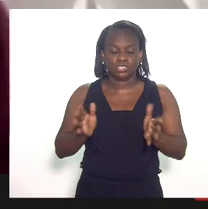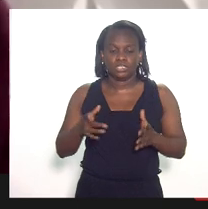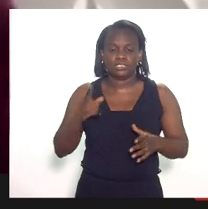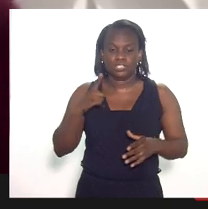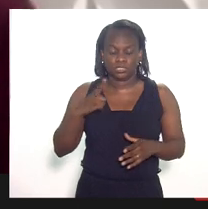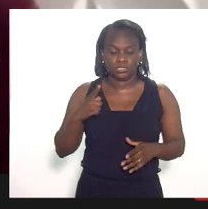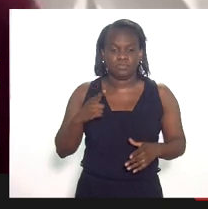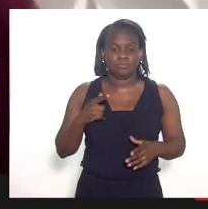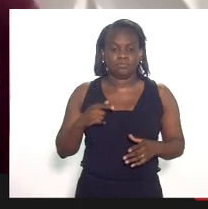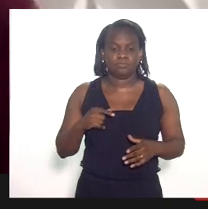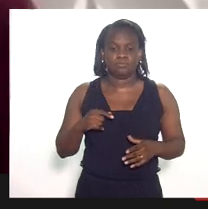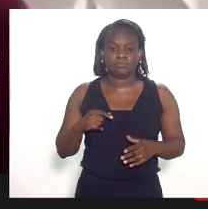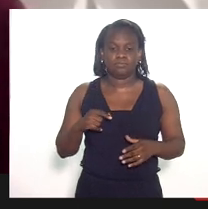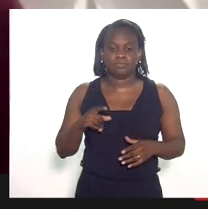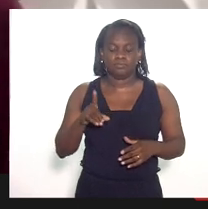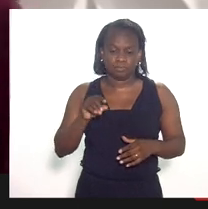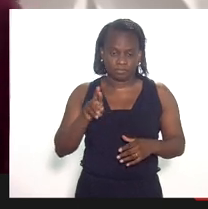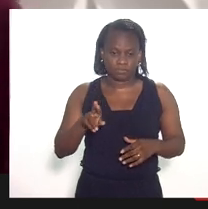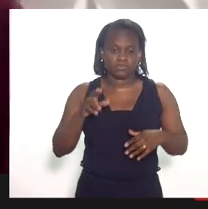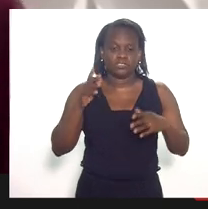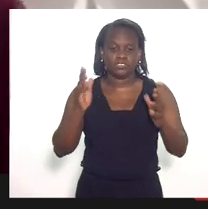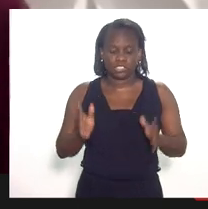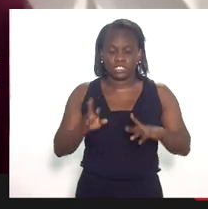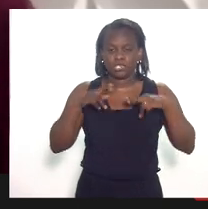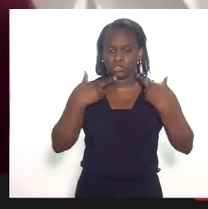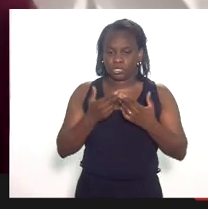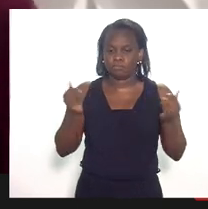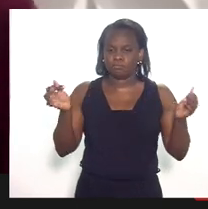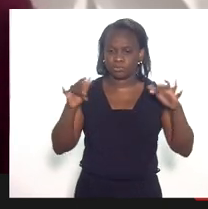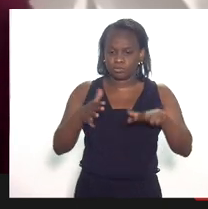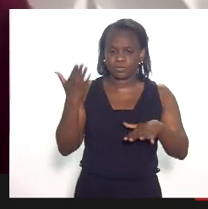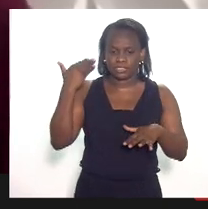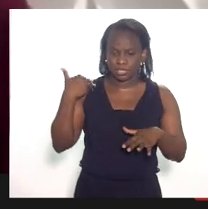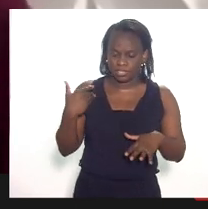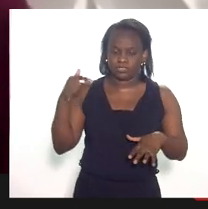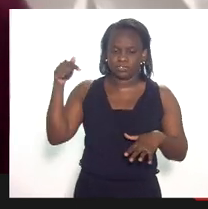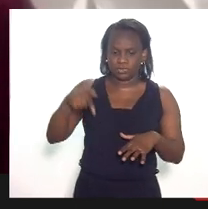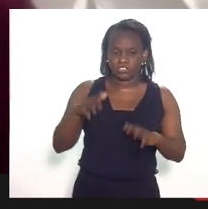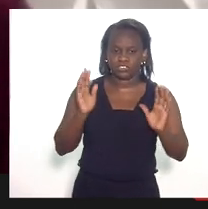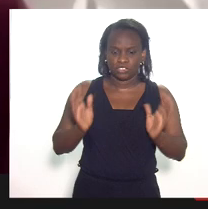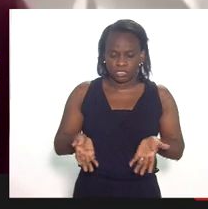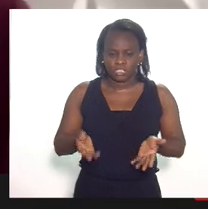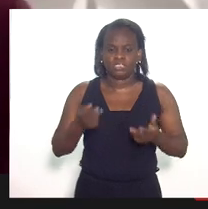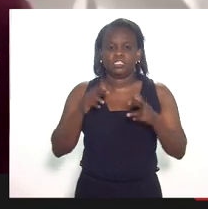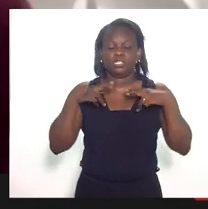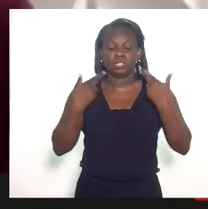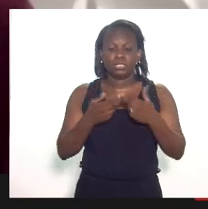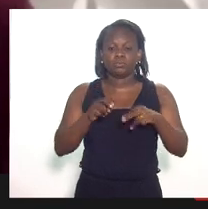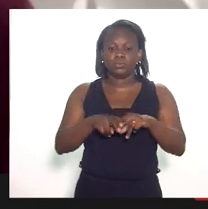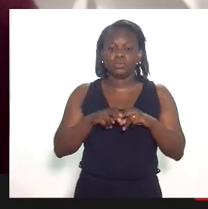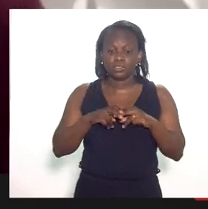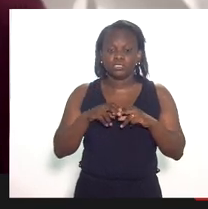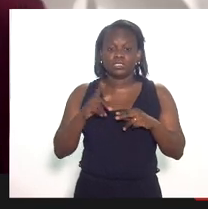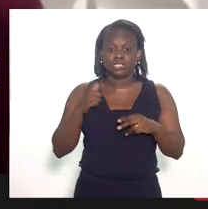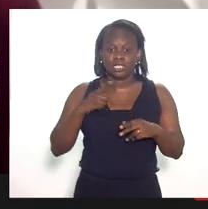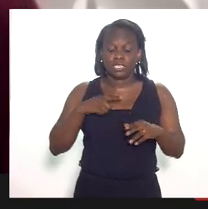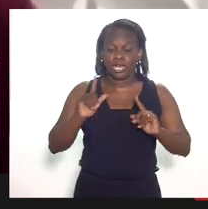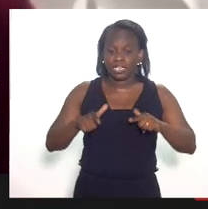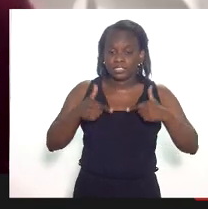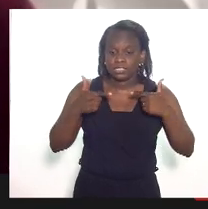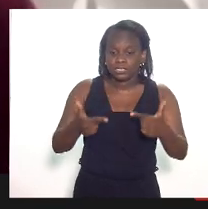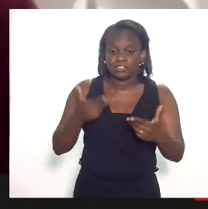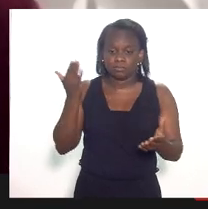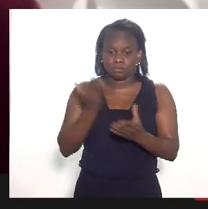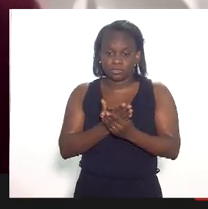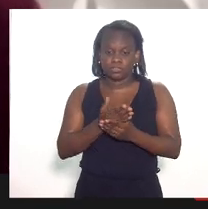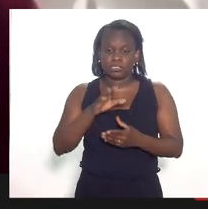encontramos, doutor de Velho, numa audiência pública, que foi uma audiência em razão de uma ação civil pública movida